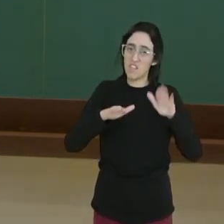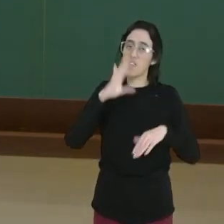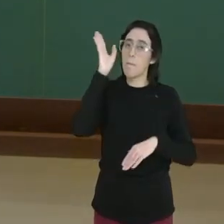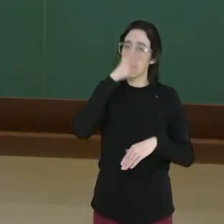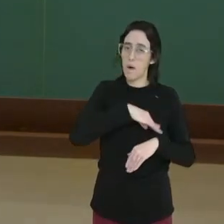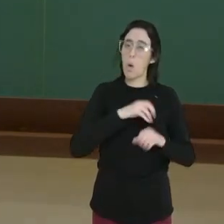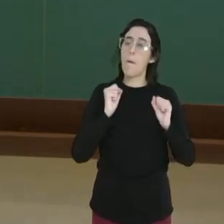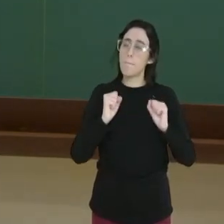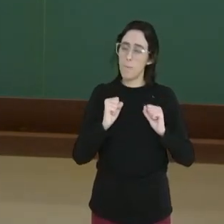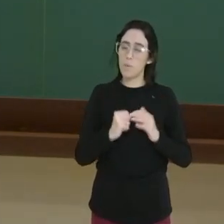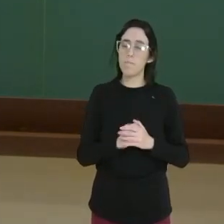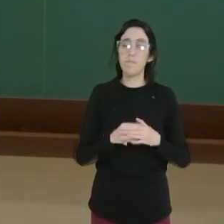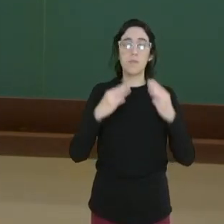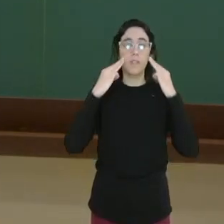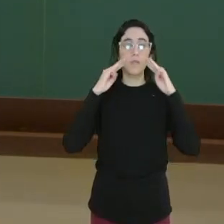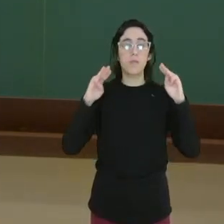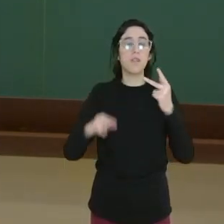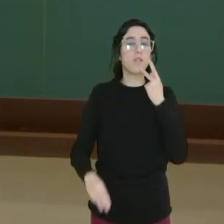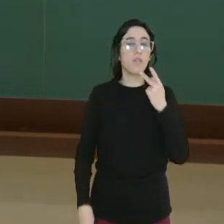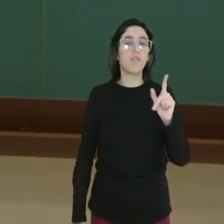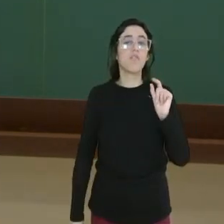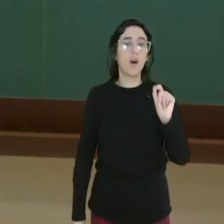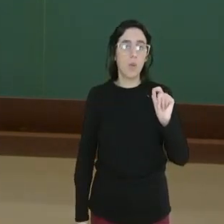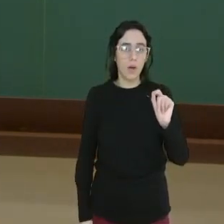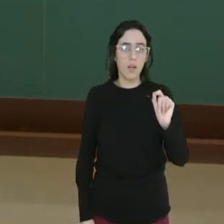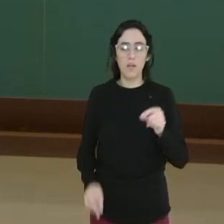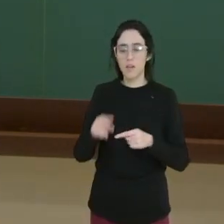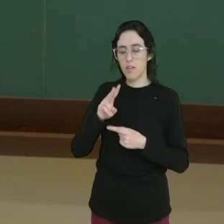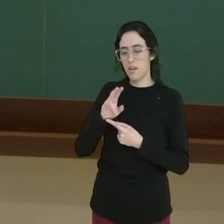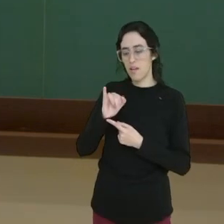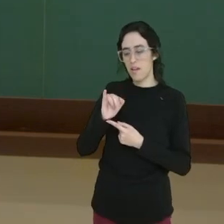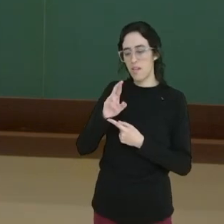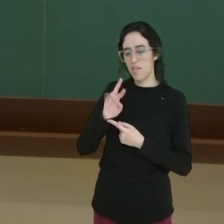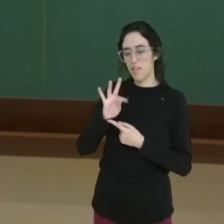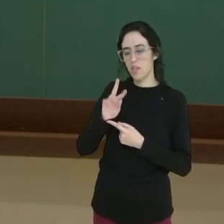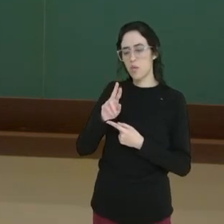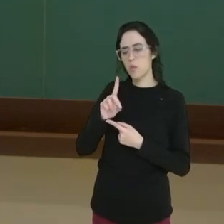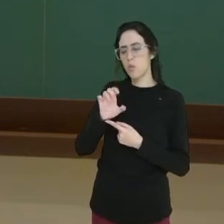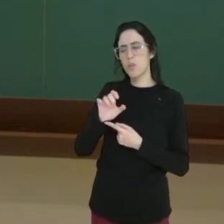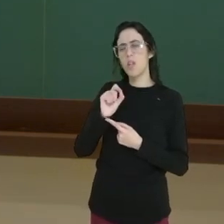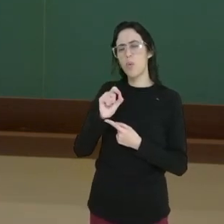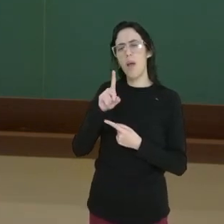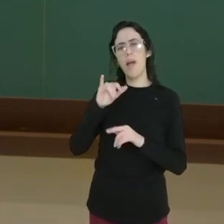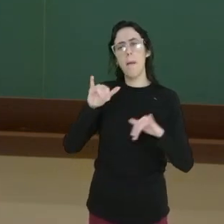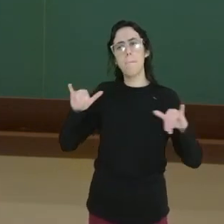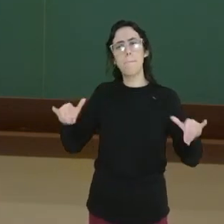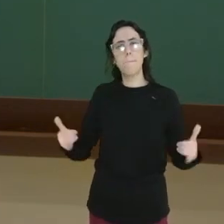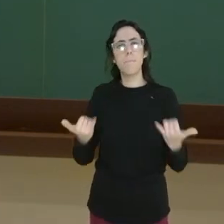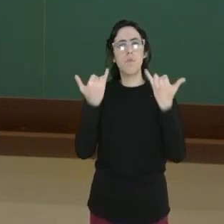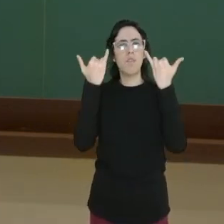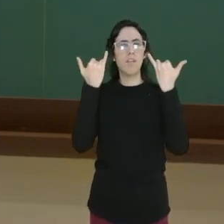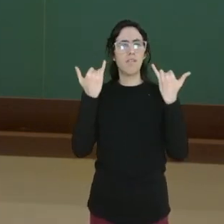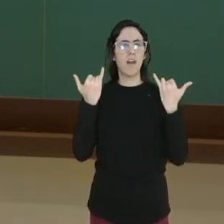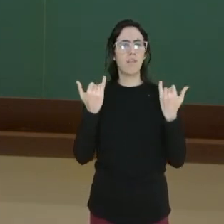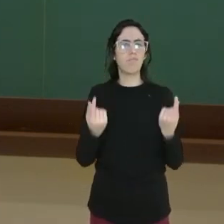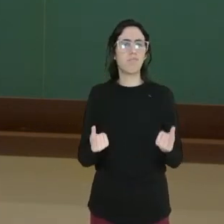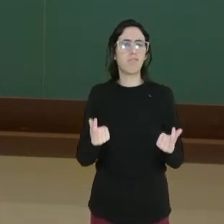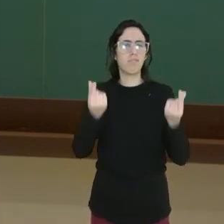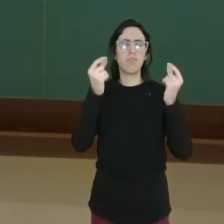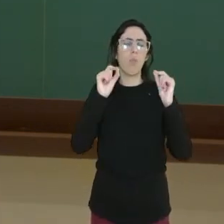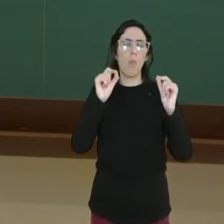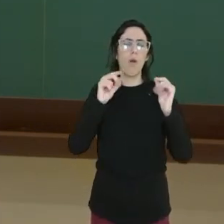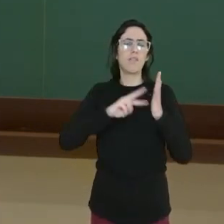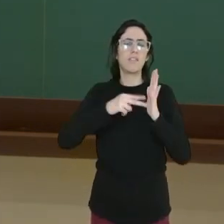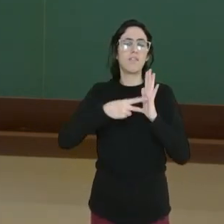necessário. Segundo Maquiavel, ser virtuoso é saber aproveitar da fortuna, que ele define como